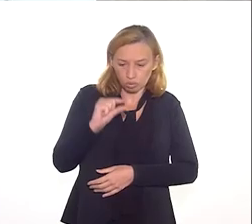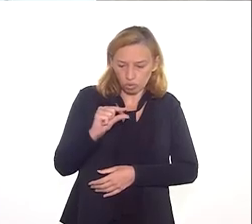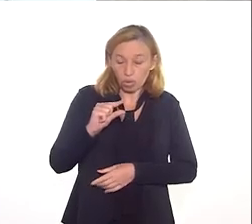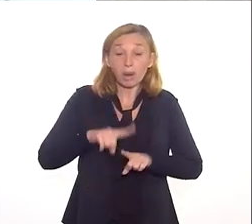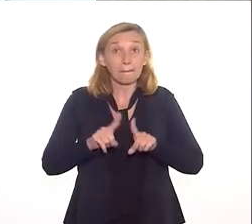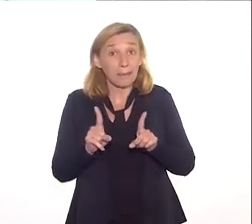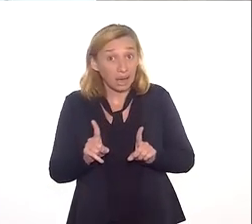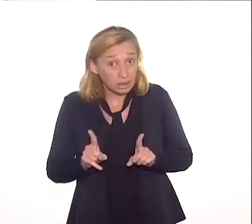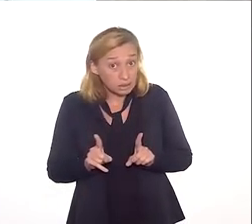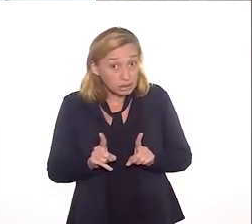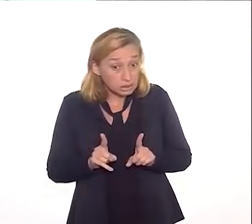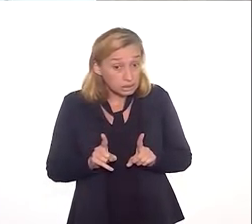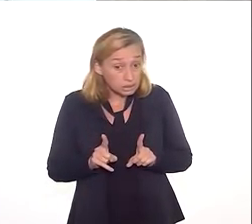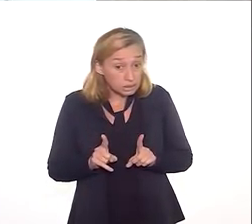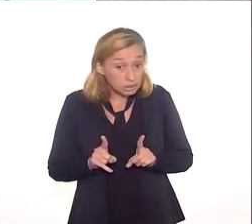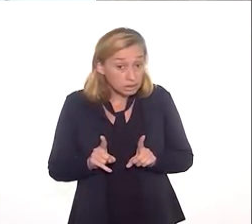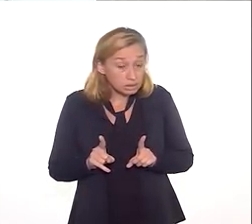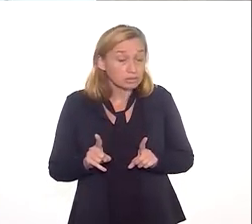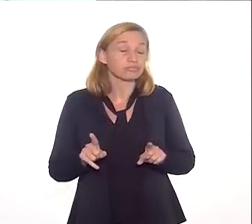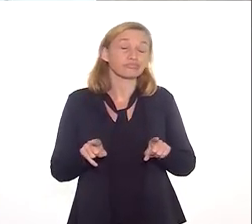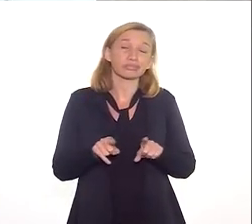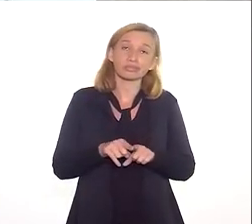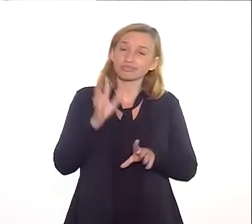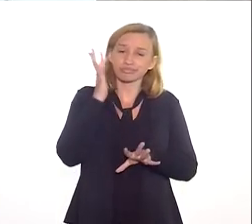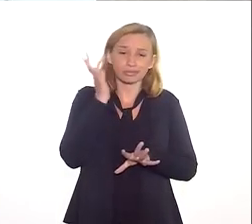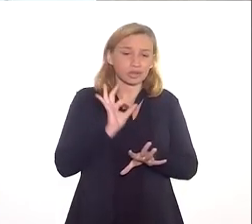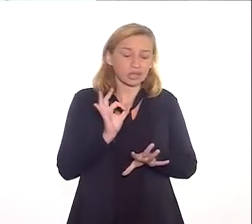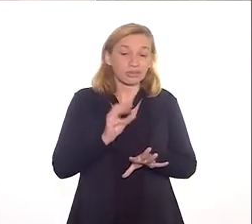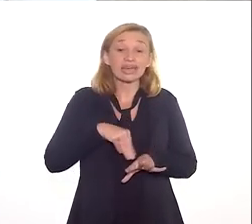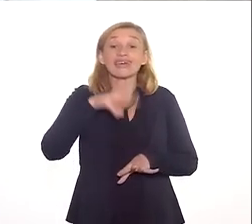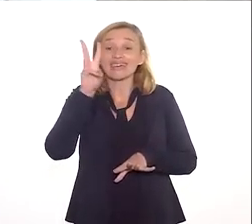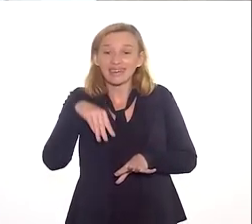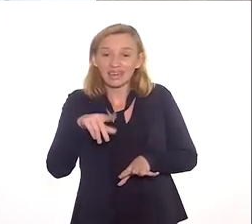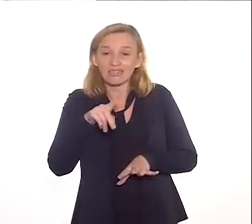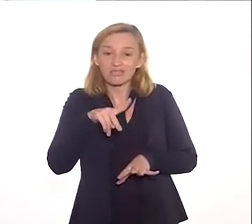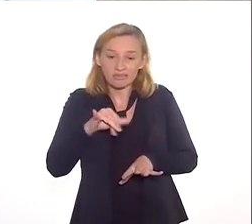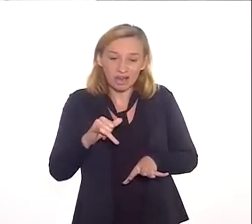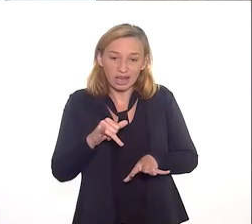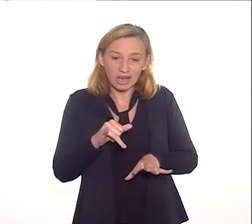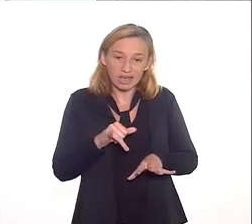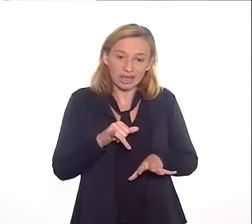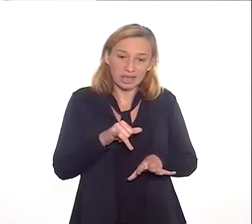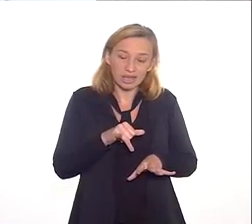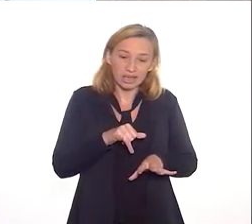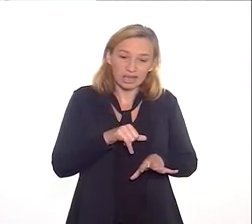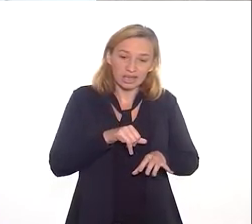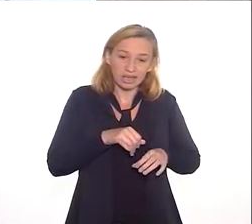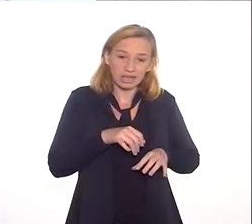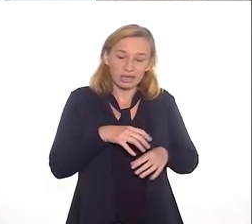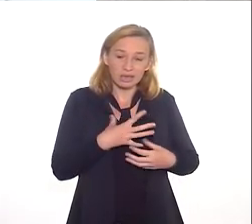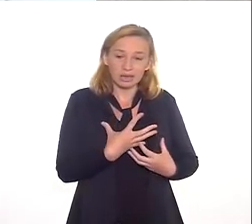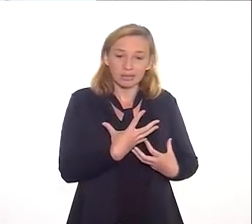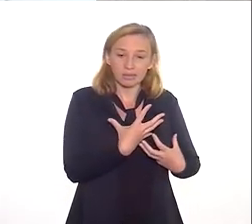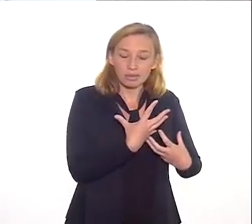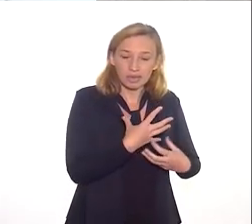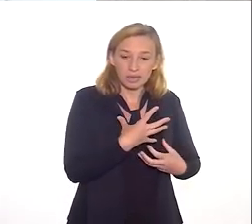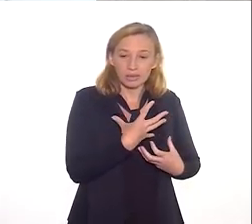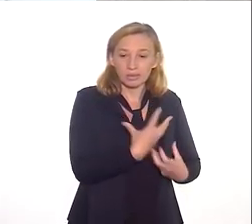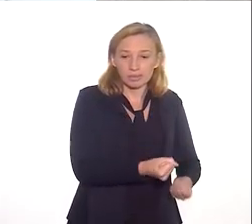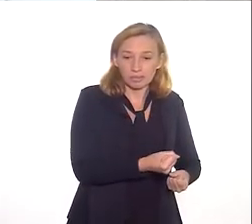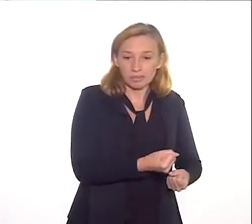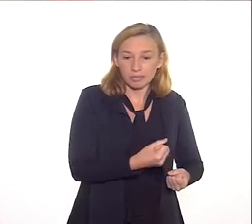número pequeno, mas a gente também não sabe quem vai transmitir e qual vai ser a gravidade